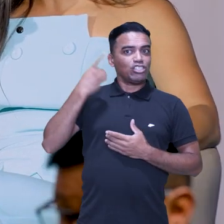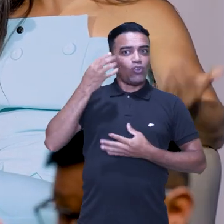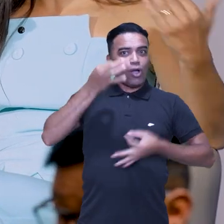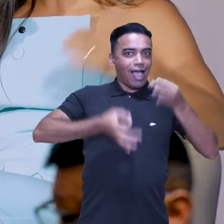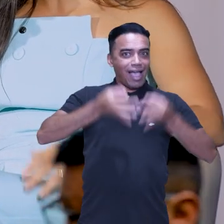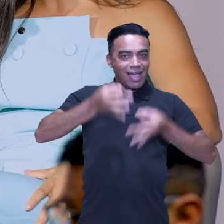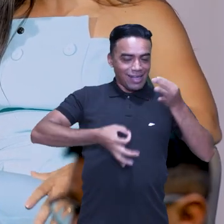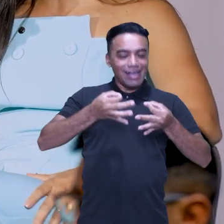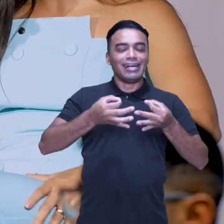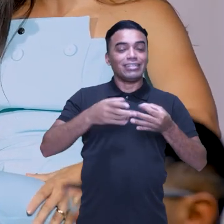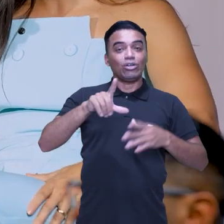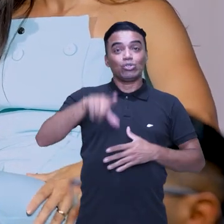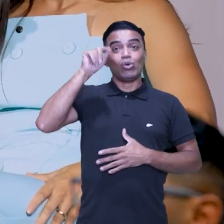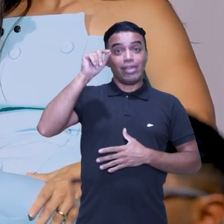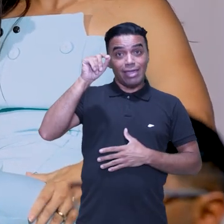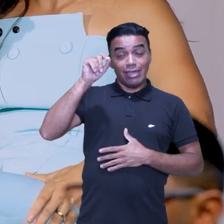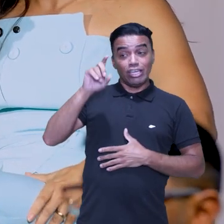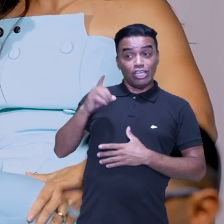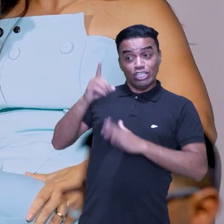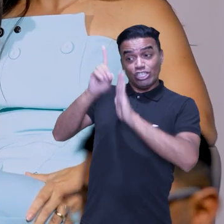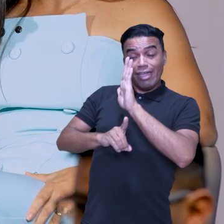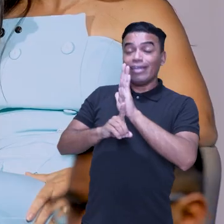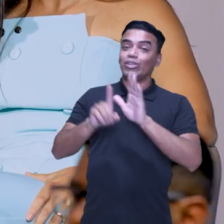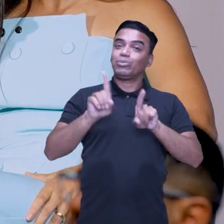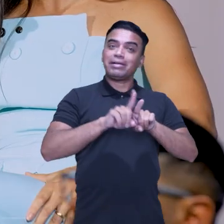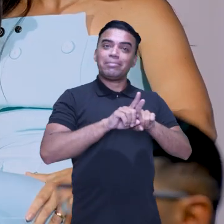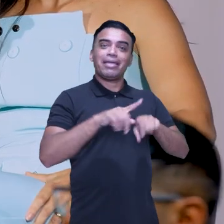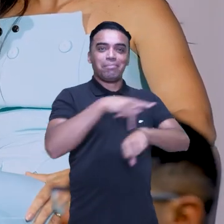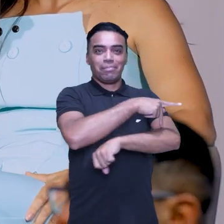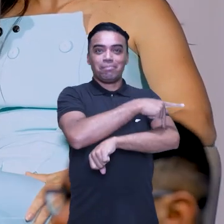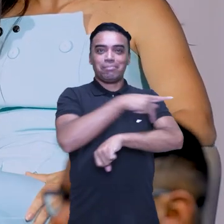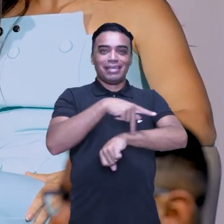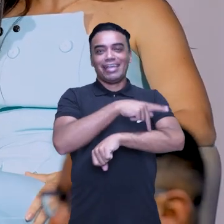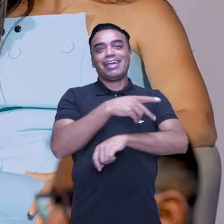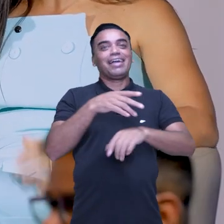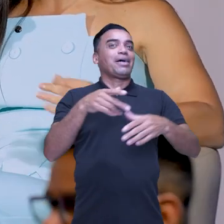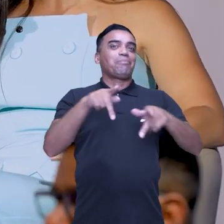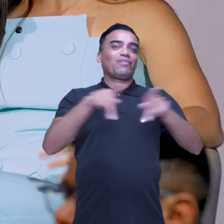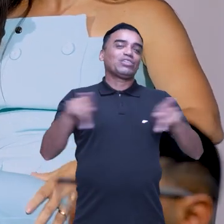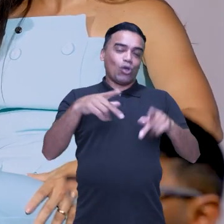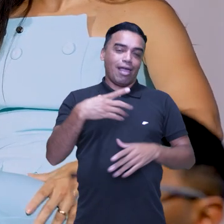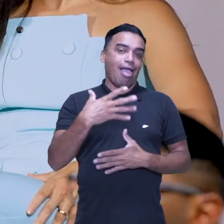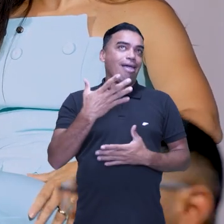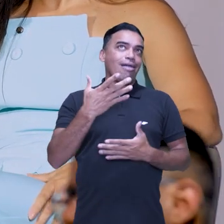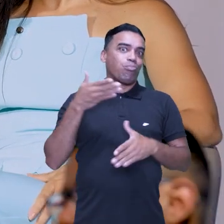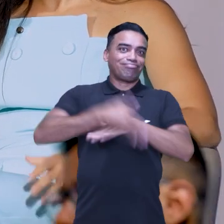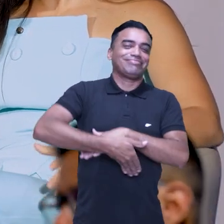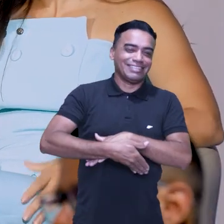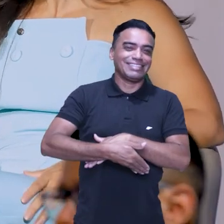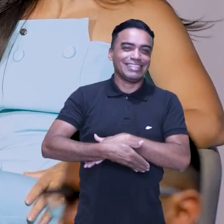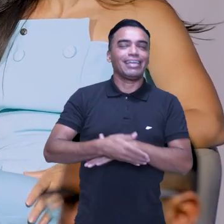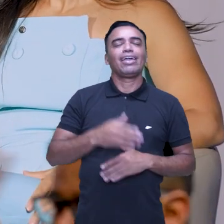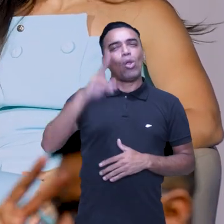o direito e a docência me escolheu. Eu me formei em 2010 e em 2011, eu me lembro